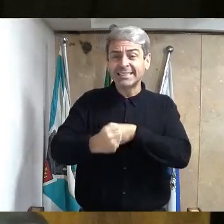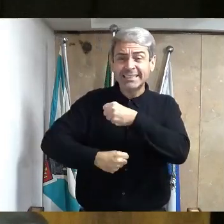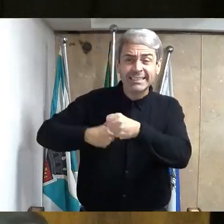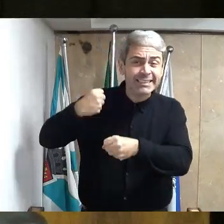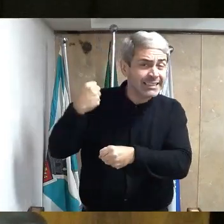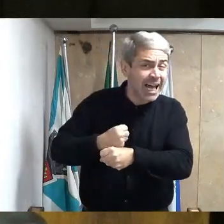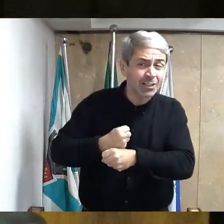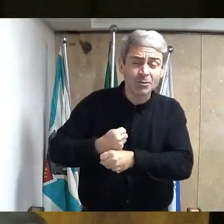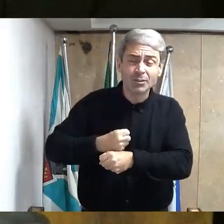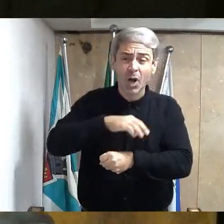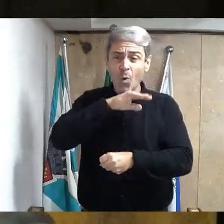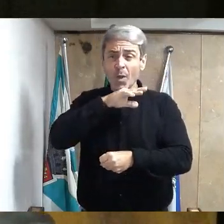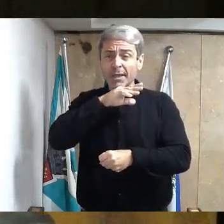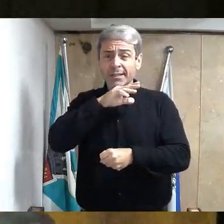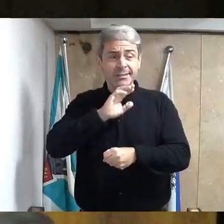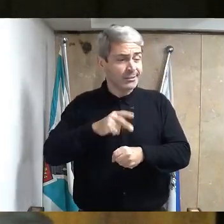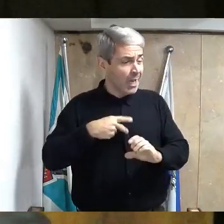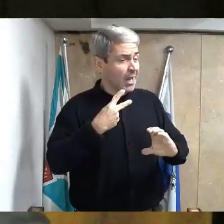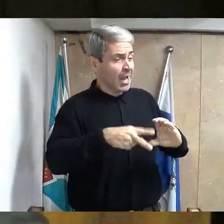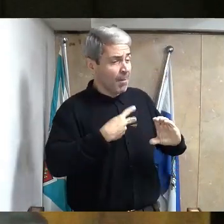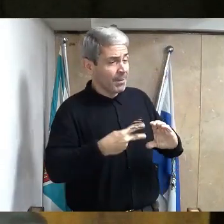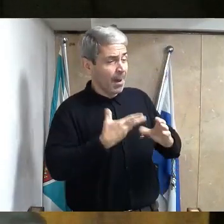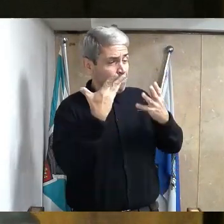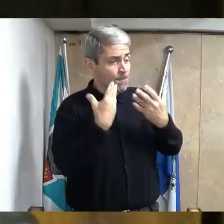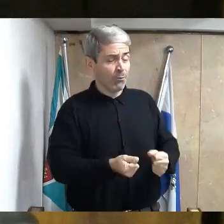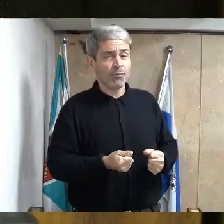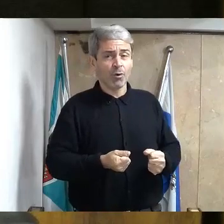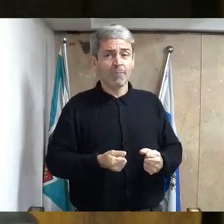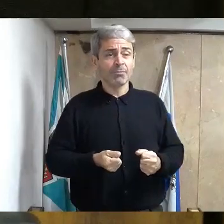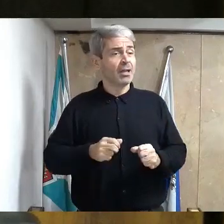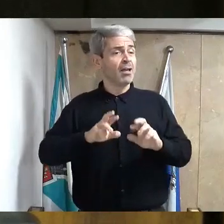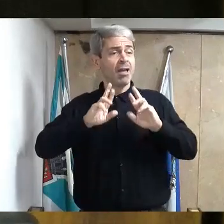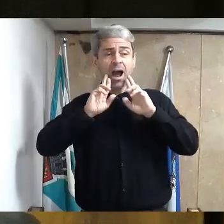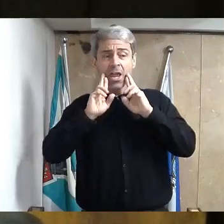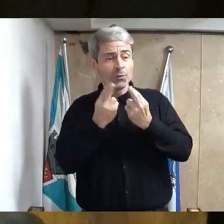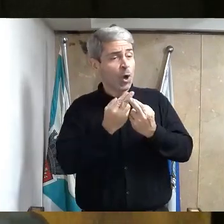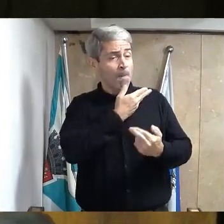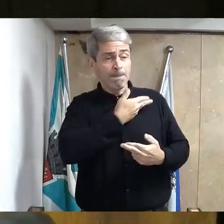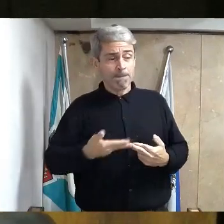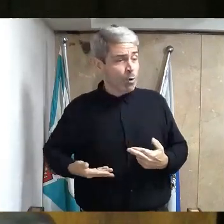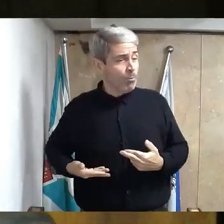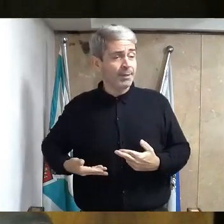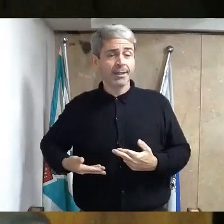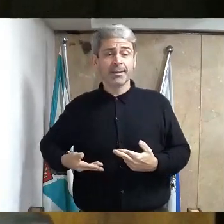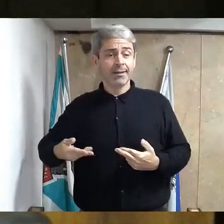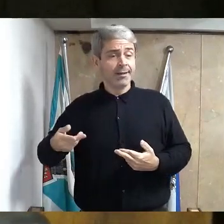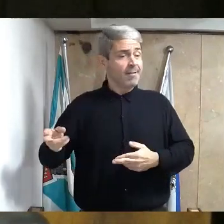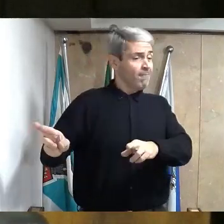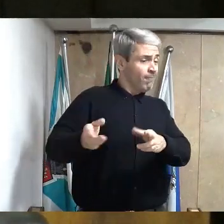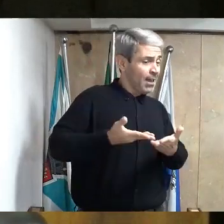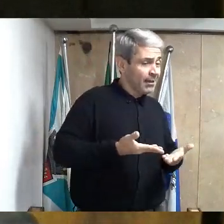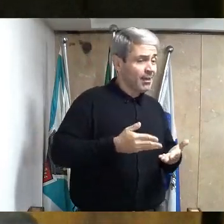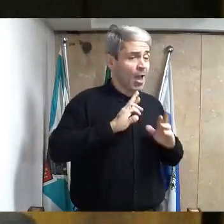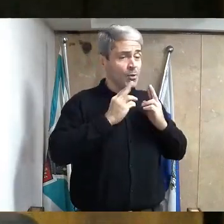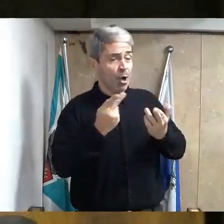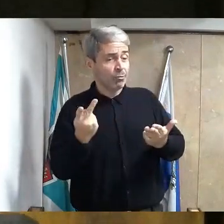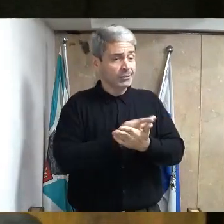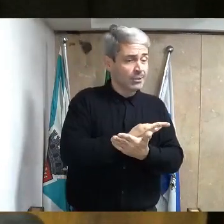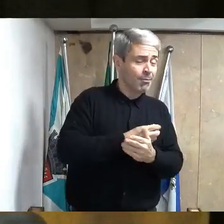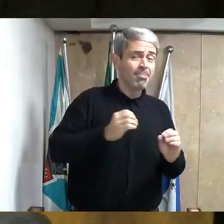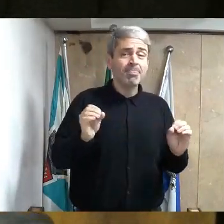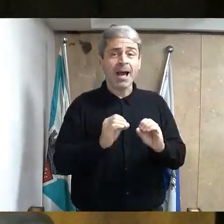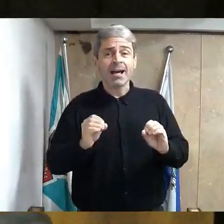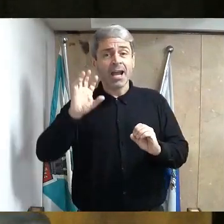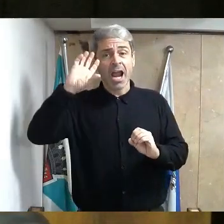falar a mesma coisa, propor audiência pública e nada ser resolvido. Agora nós vamos para dentro das empresas, para dentro das rodoviárias,